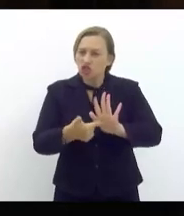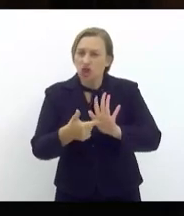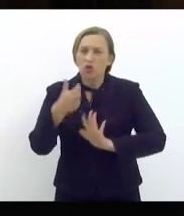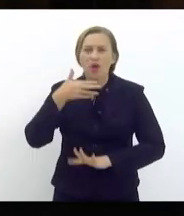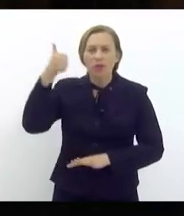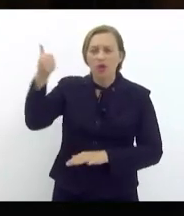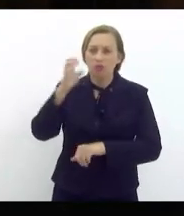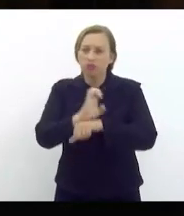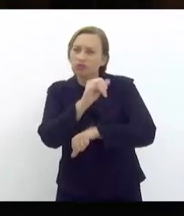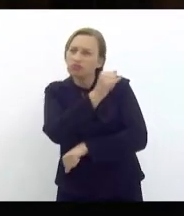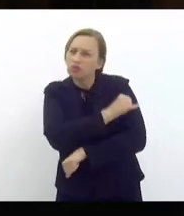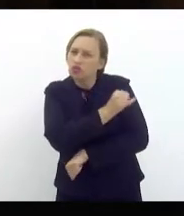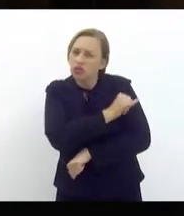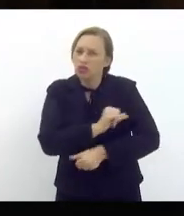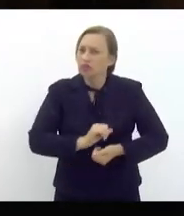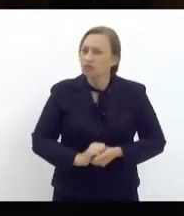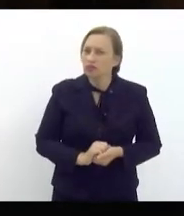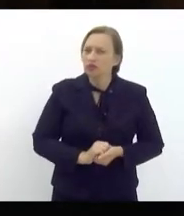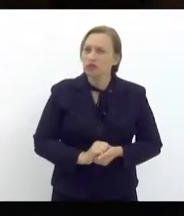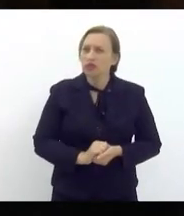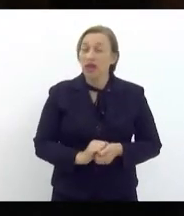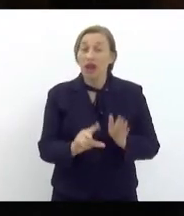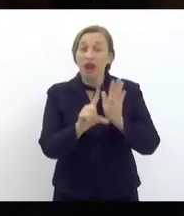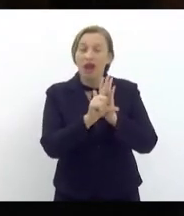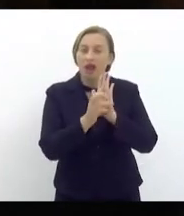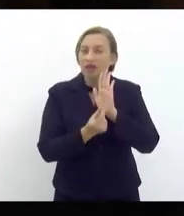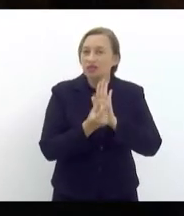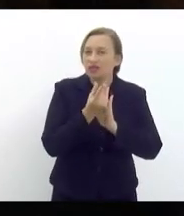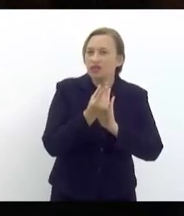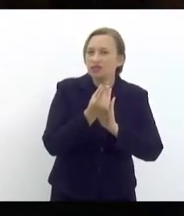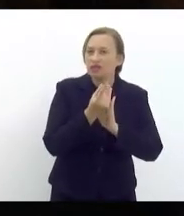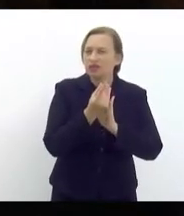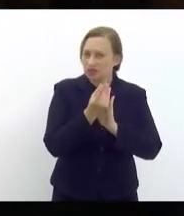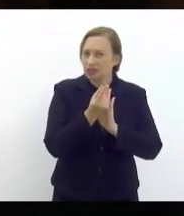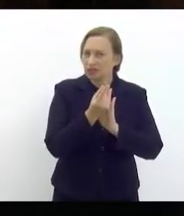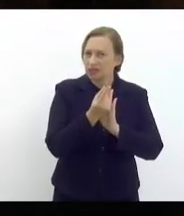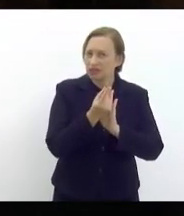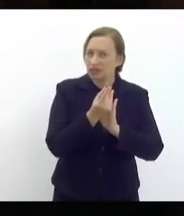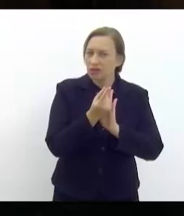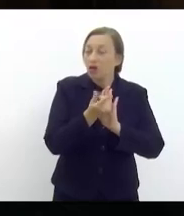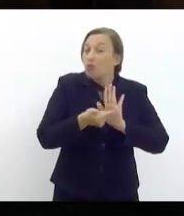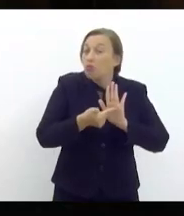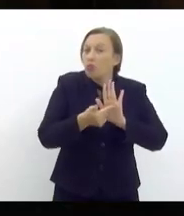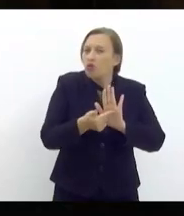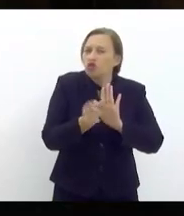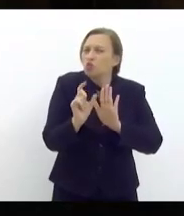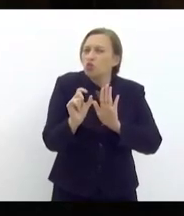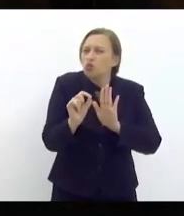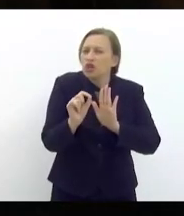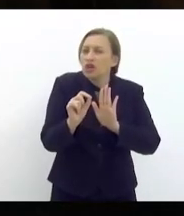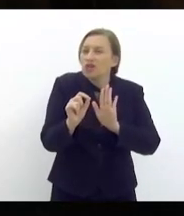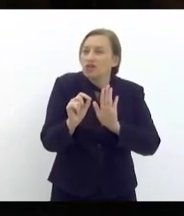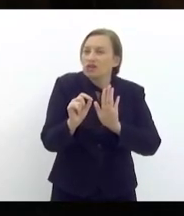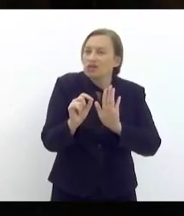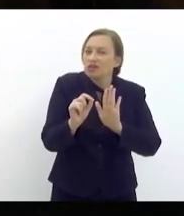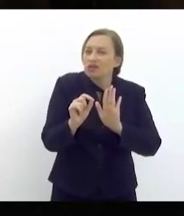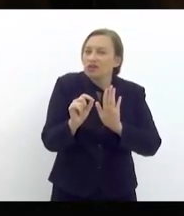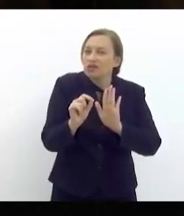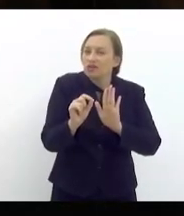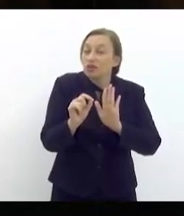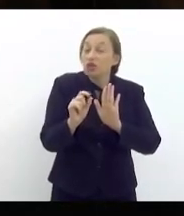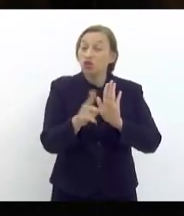para o Estado do Rio de Janeiro, a Lei de Diretrizes Orçamentárias expressa uma síntese que, na nossa